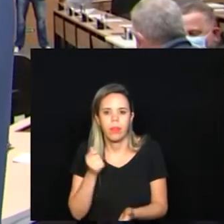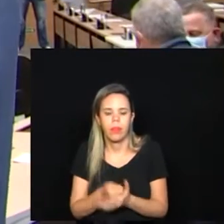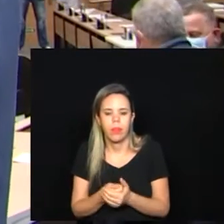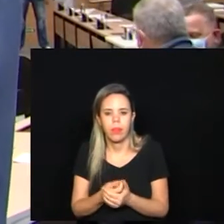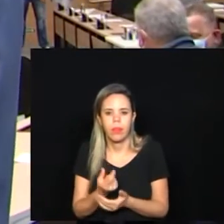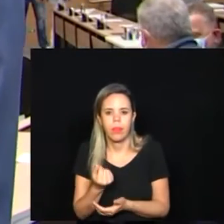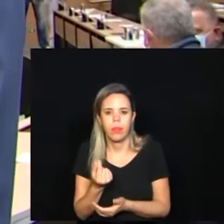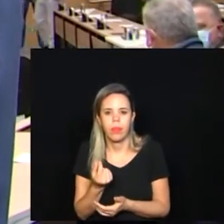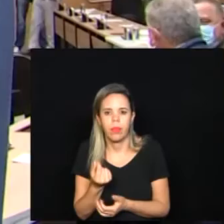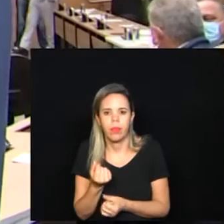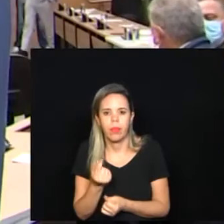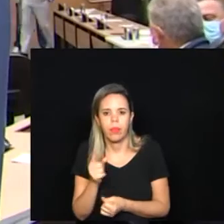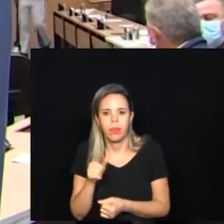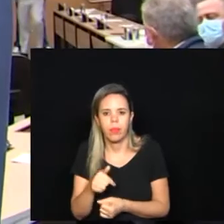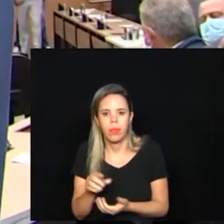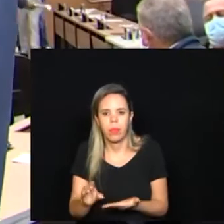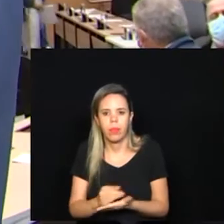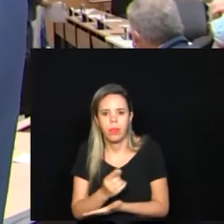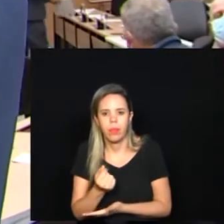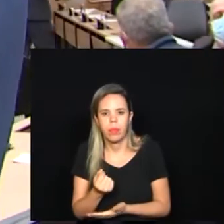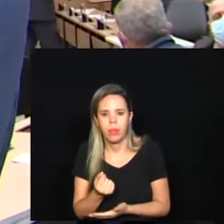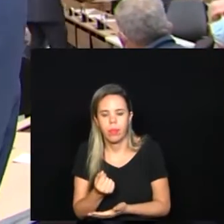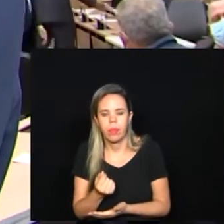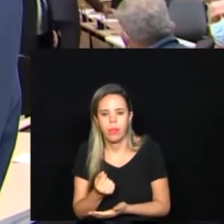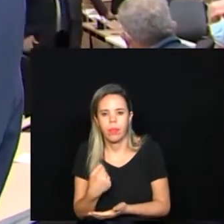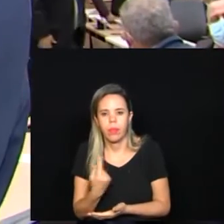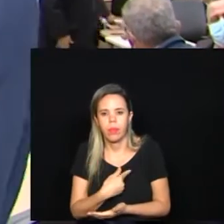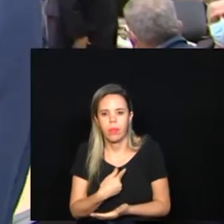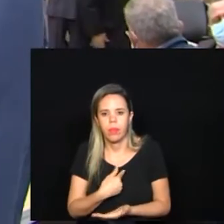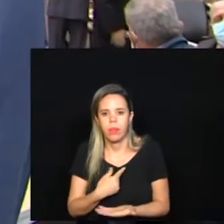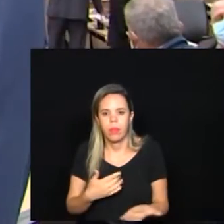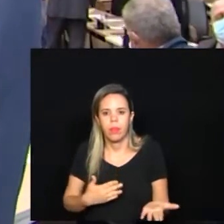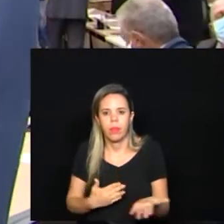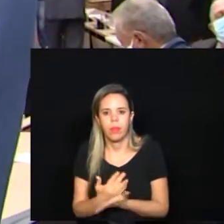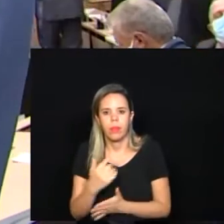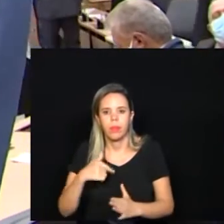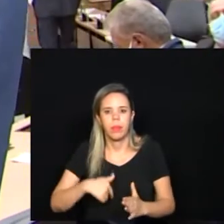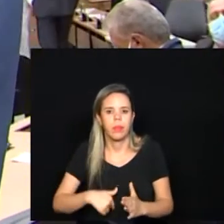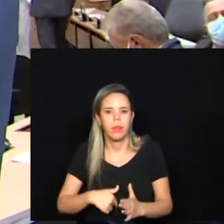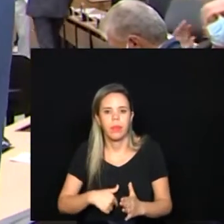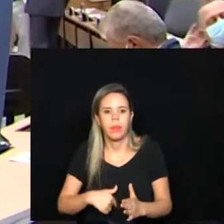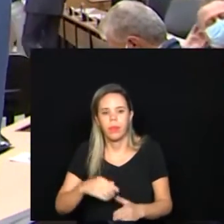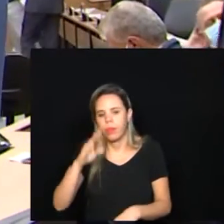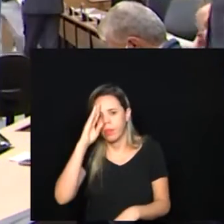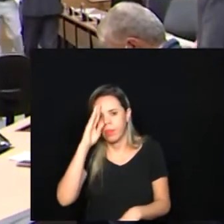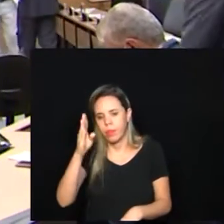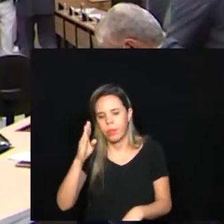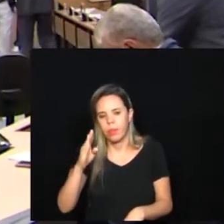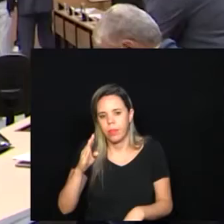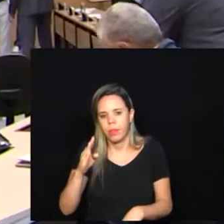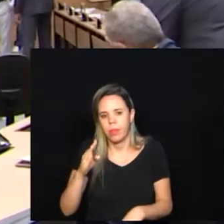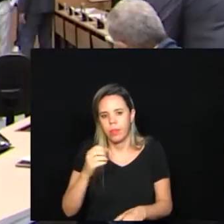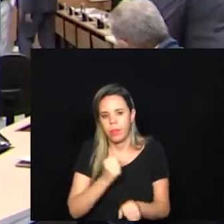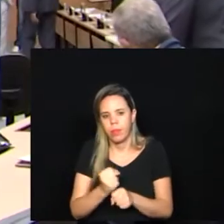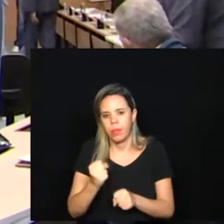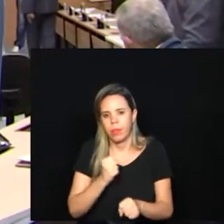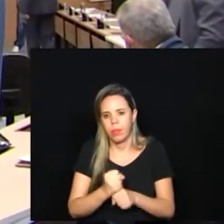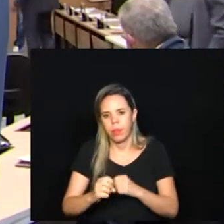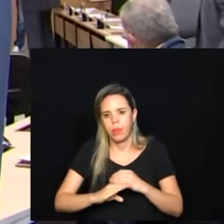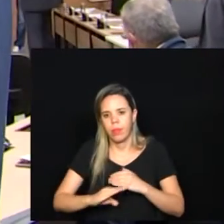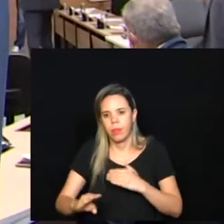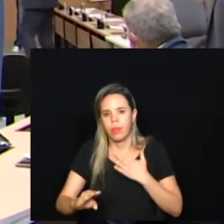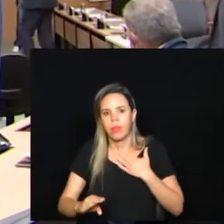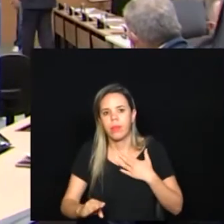que esse dinheiro seja investido naquilo que nós estamos aprovando aqui, que a principal função é a pavimentação